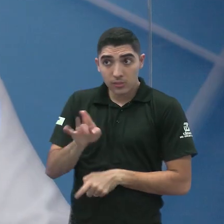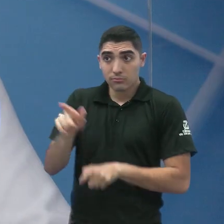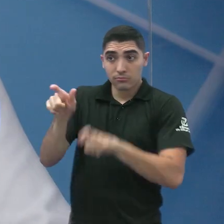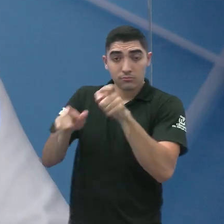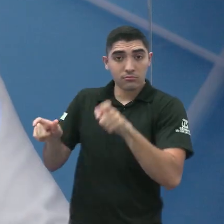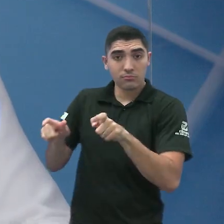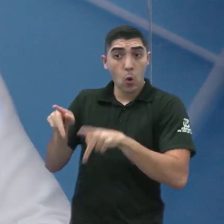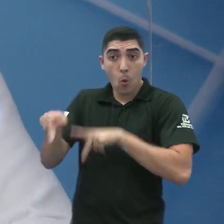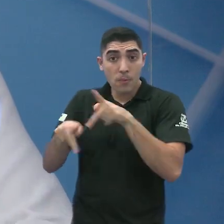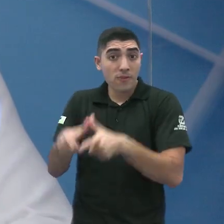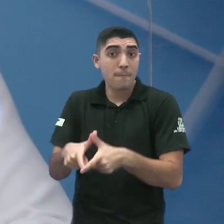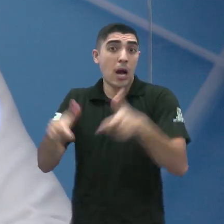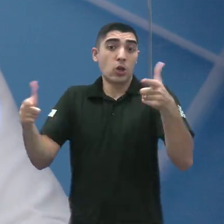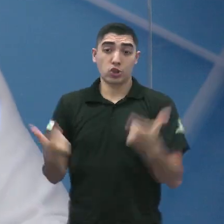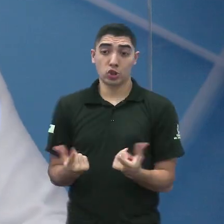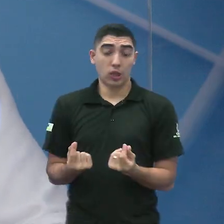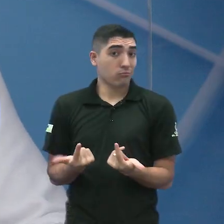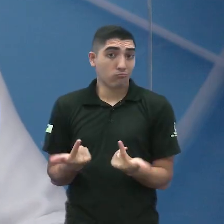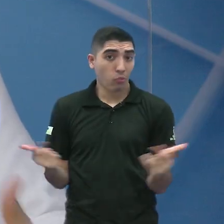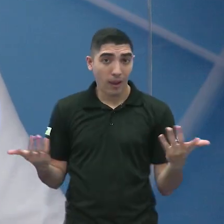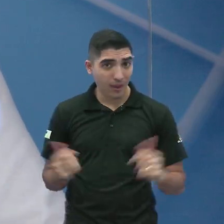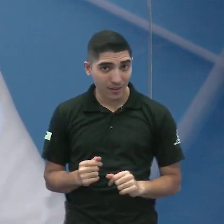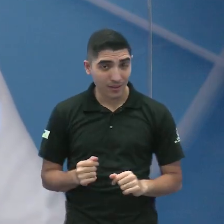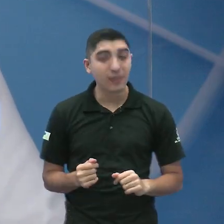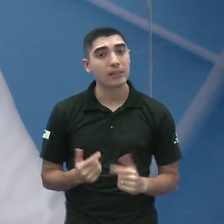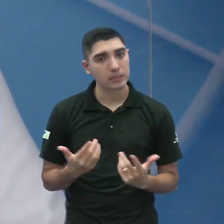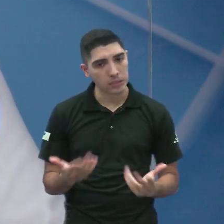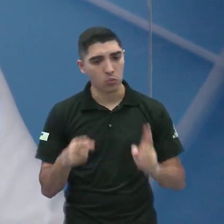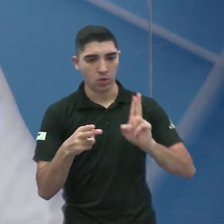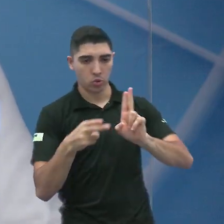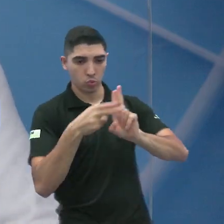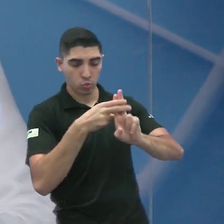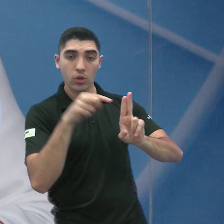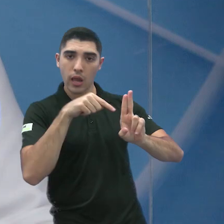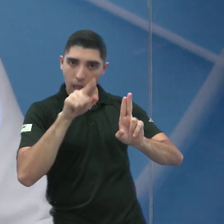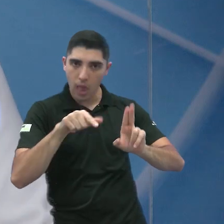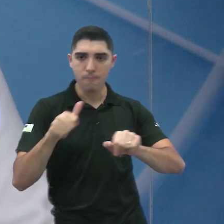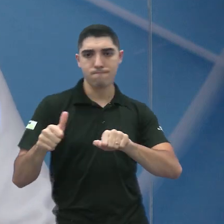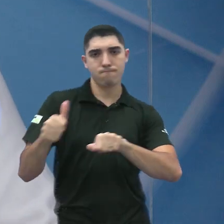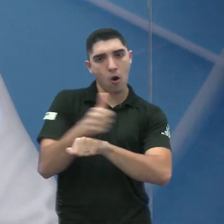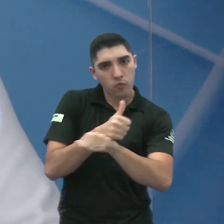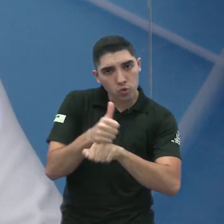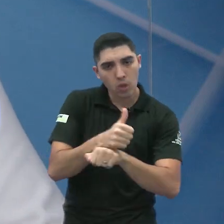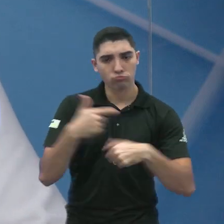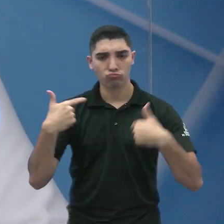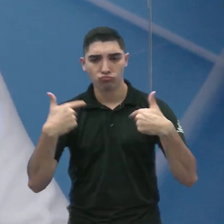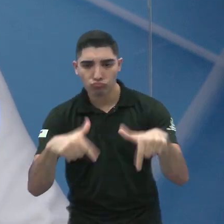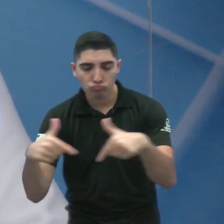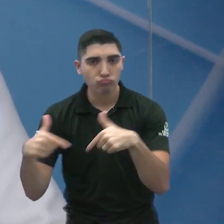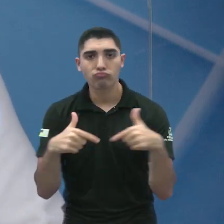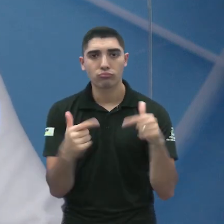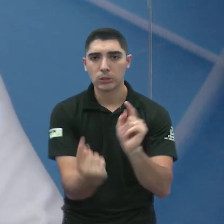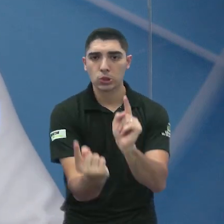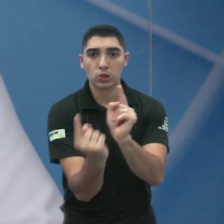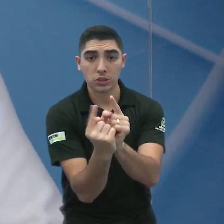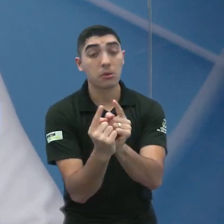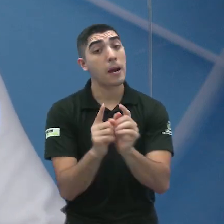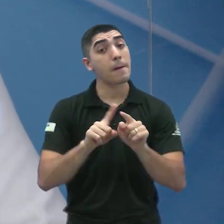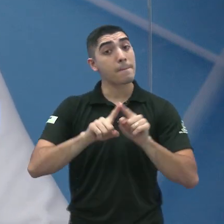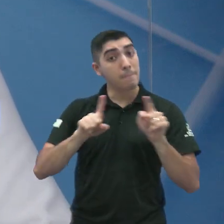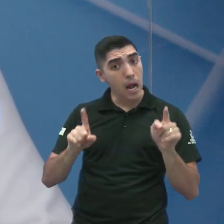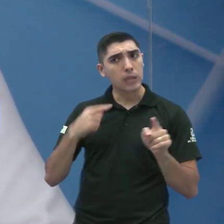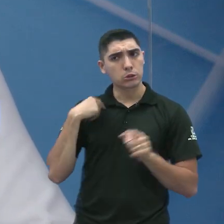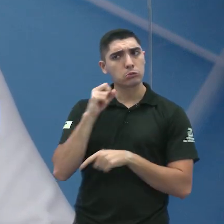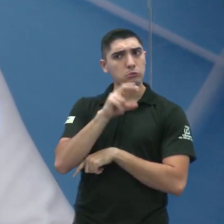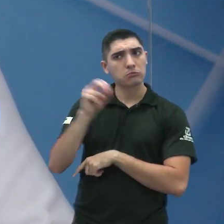dinheiro para isso. Então, é importante ter no SUS, porque é um serviço, são profissionais que estão ali trabalhando, mas as pessoas têm investido, eu